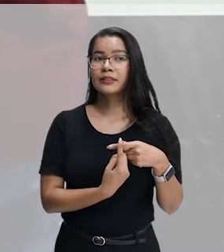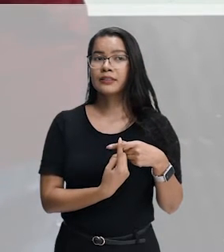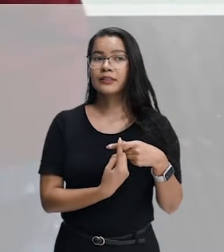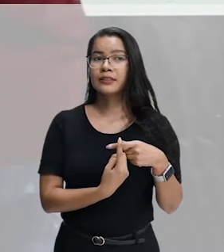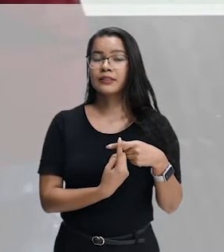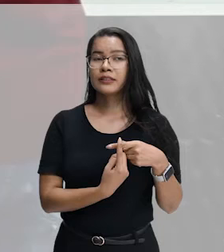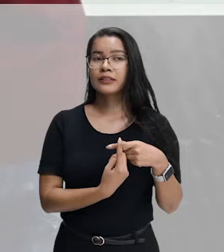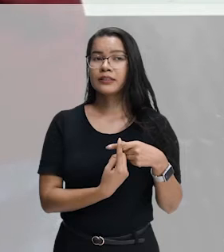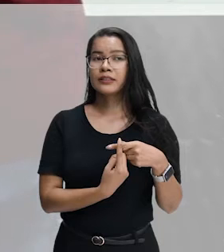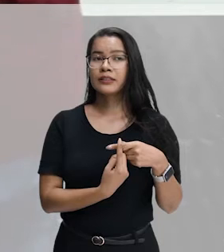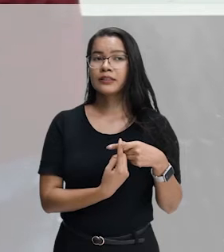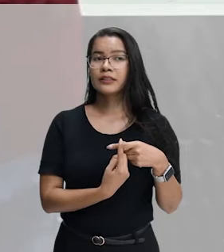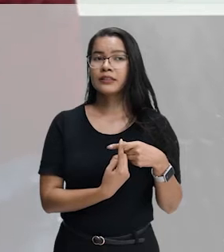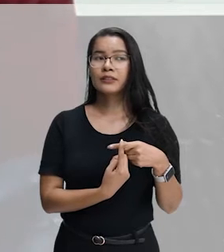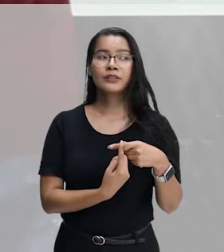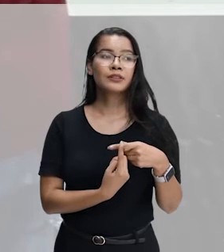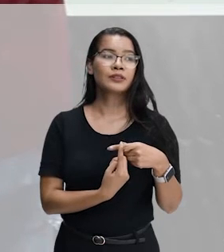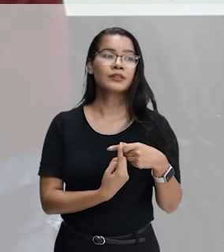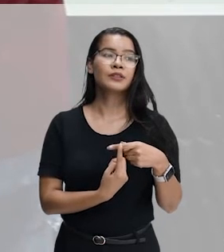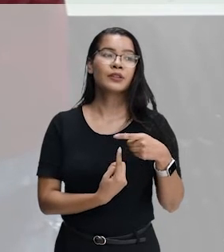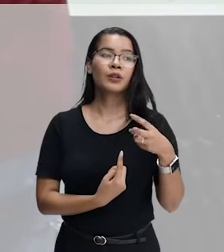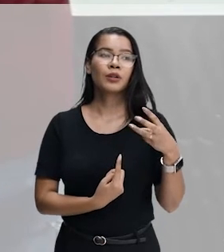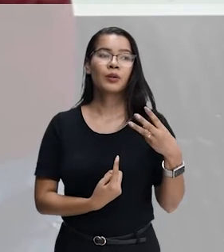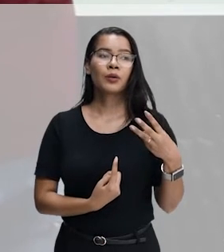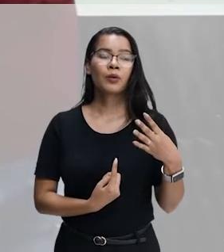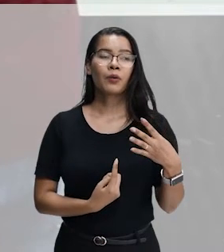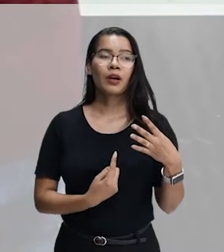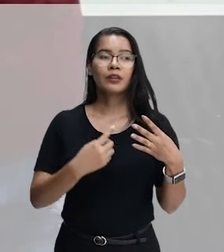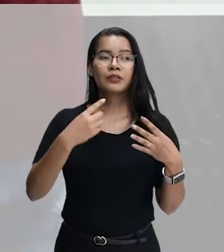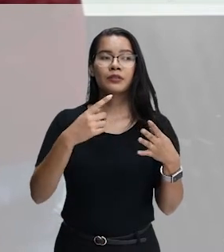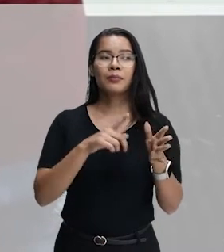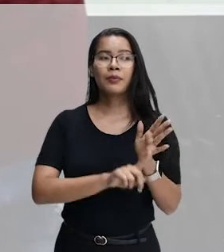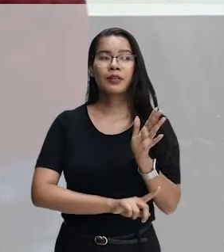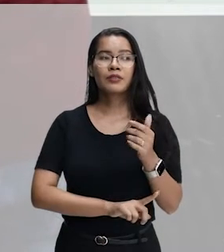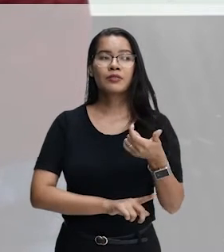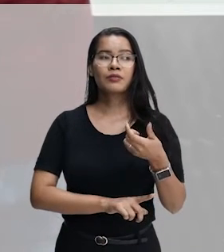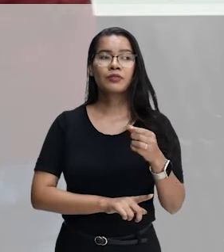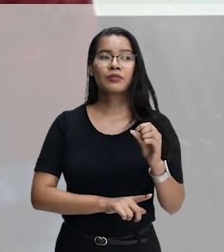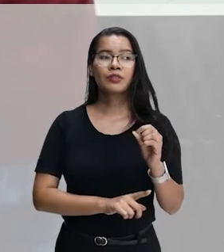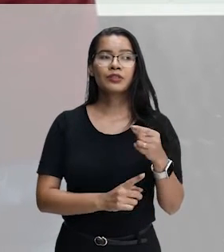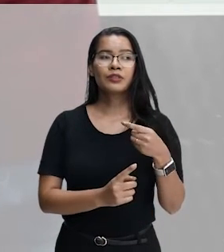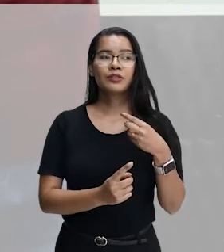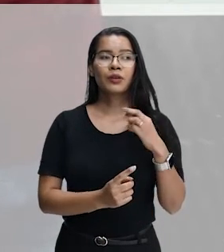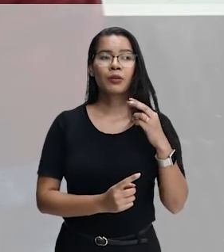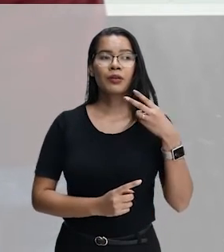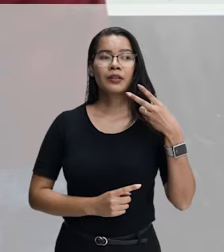o próximo é 4, né? 4 menos 20 ao quadrado.